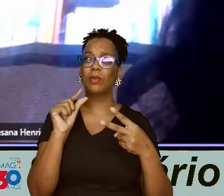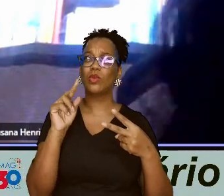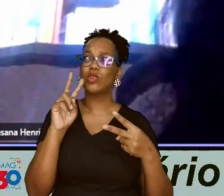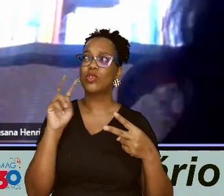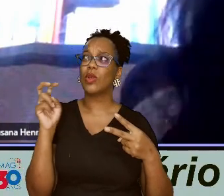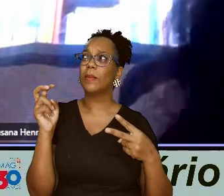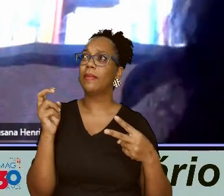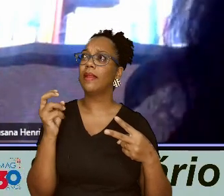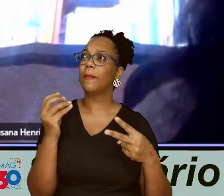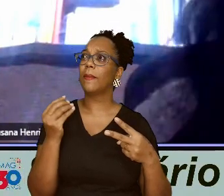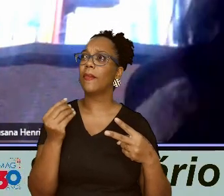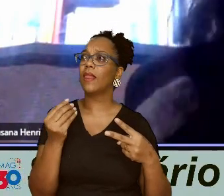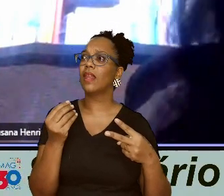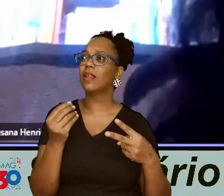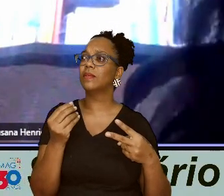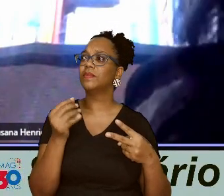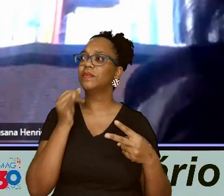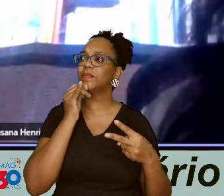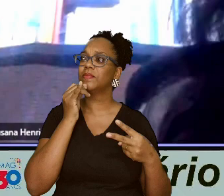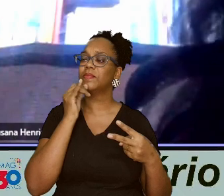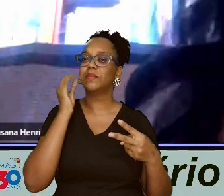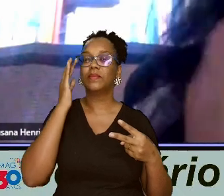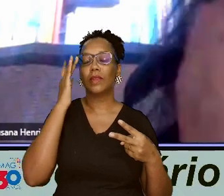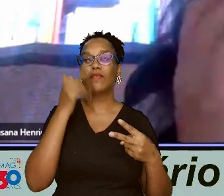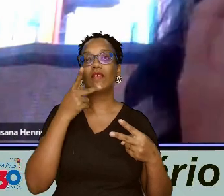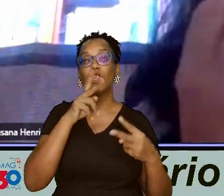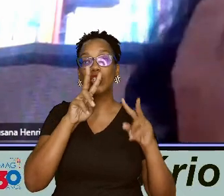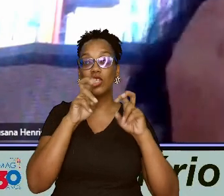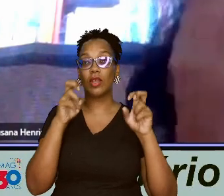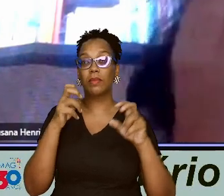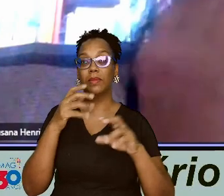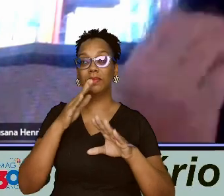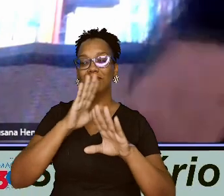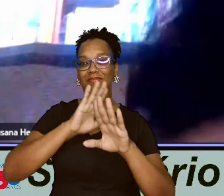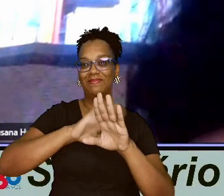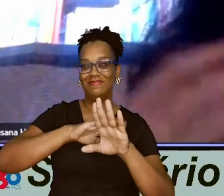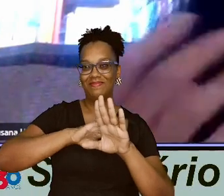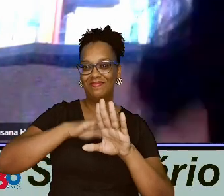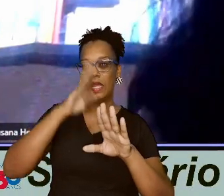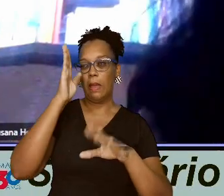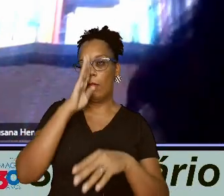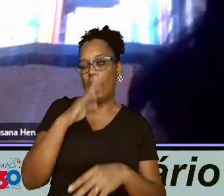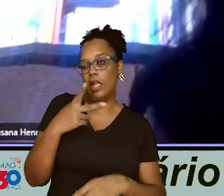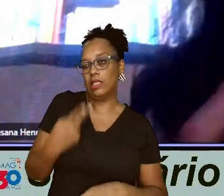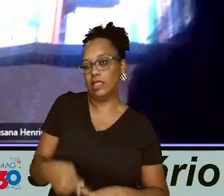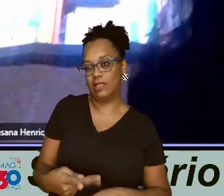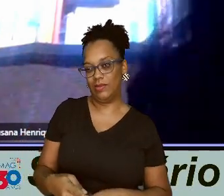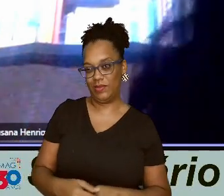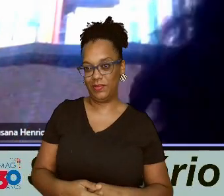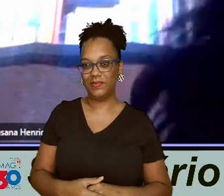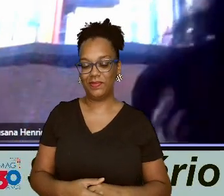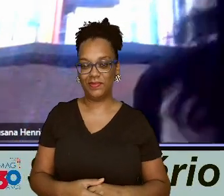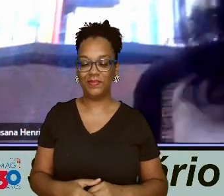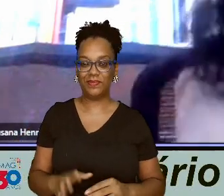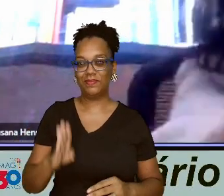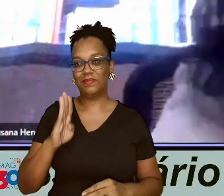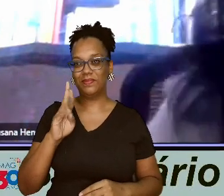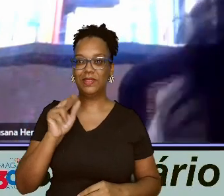esse, o professor Camilo Zuffalato chama do precedente à brasileira, né? Que, de fato, né, para os